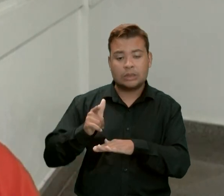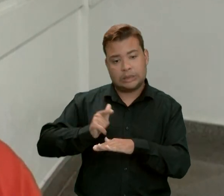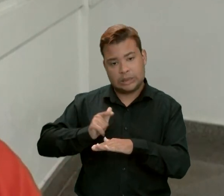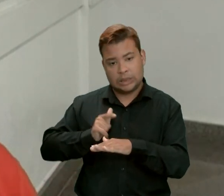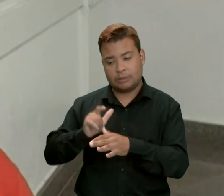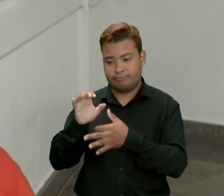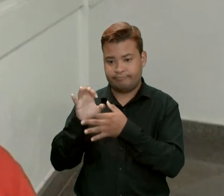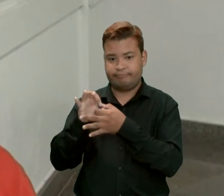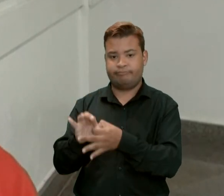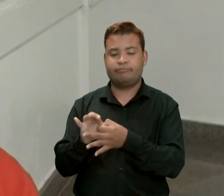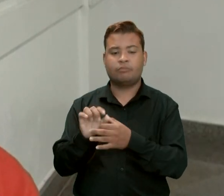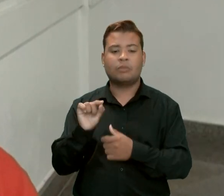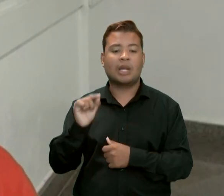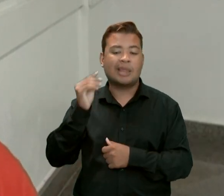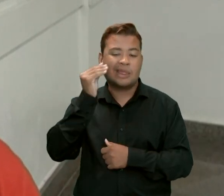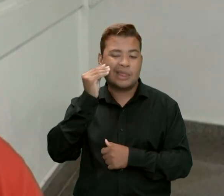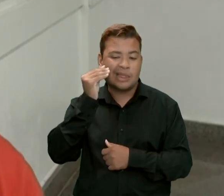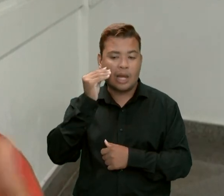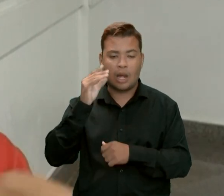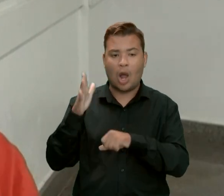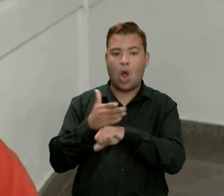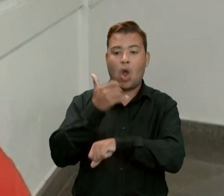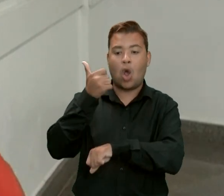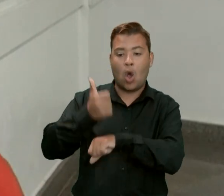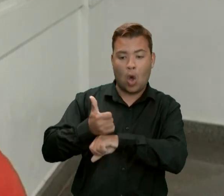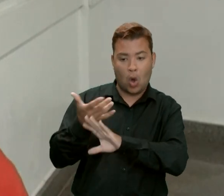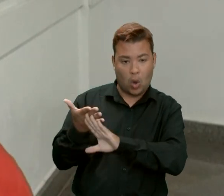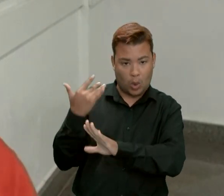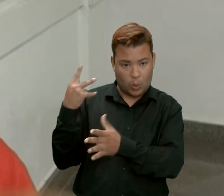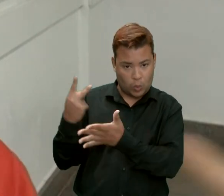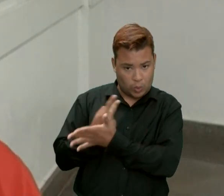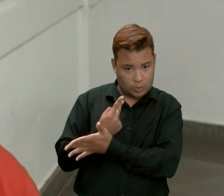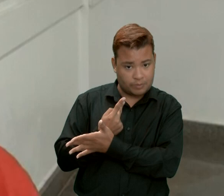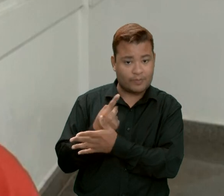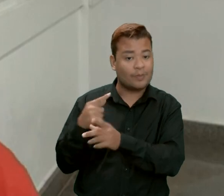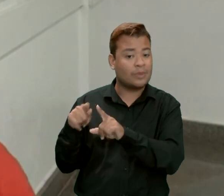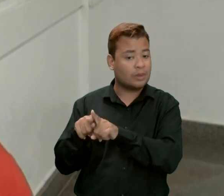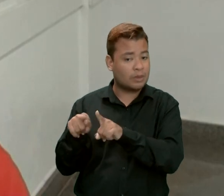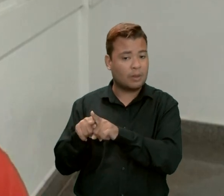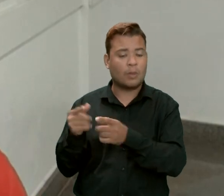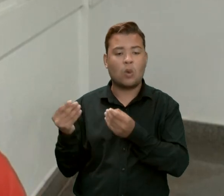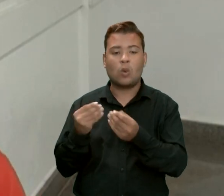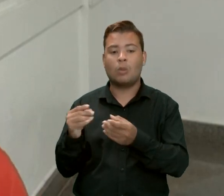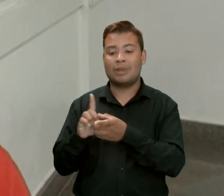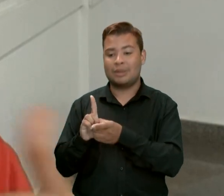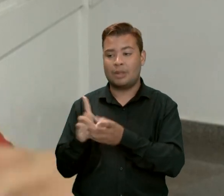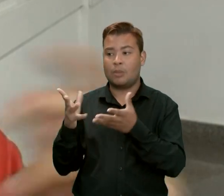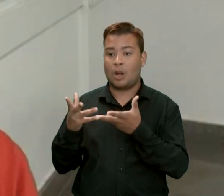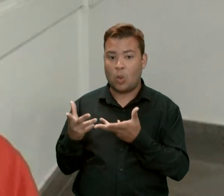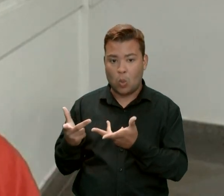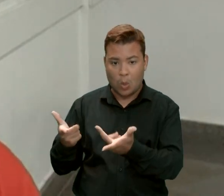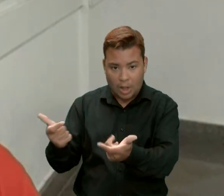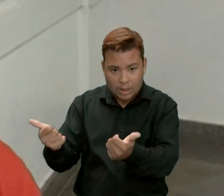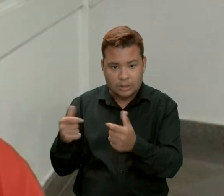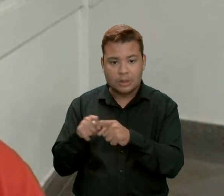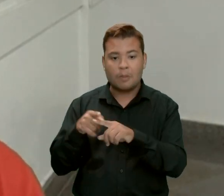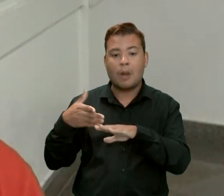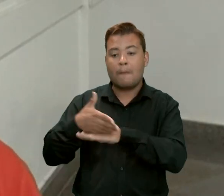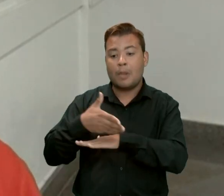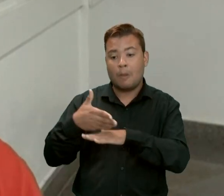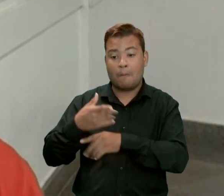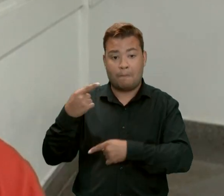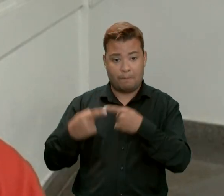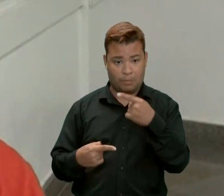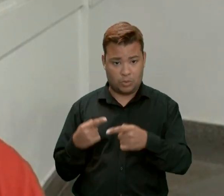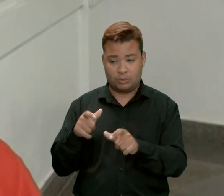ligação com as tentativas de golpes que aconteceram, uma discussão sobre qualidade da democracia e participação política desses que eu estou